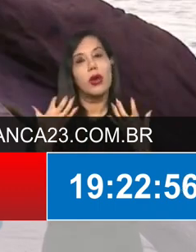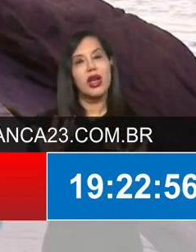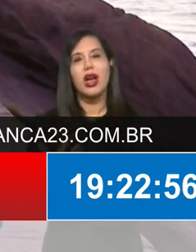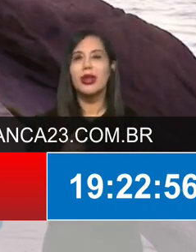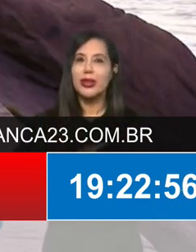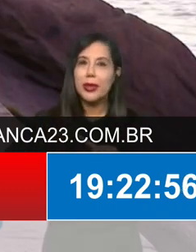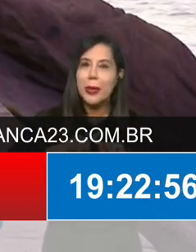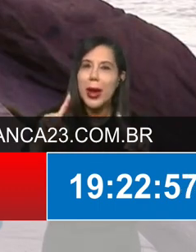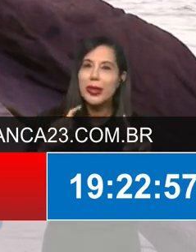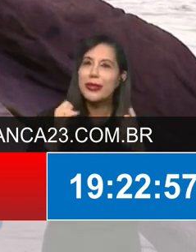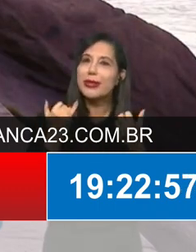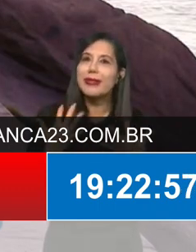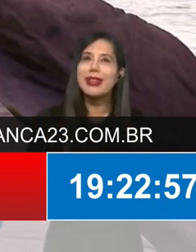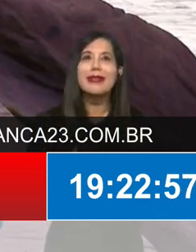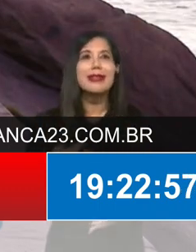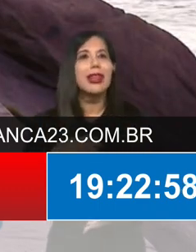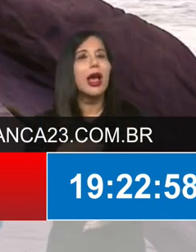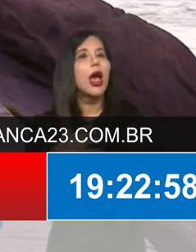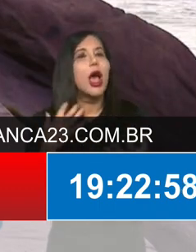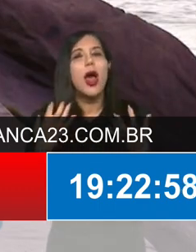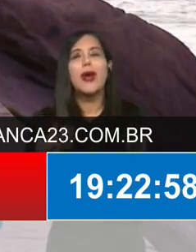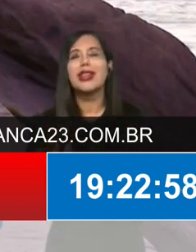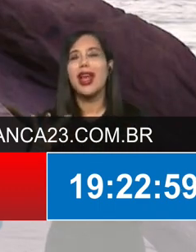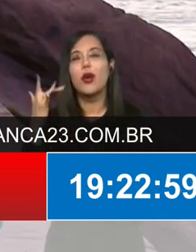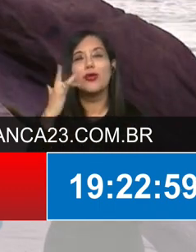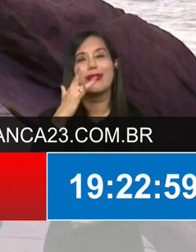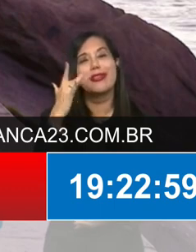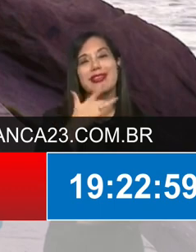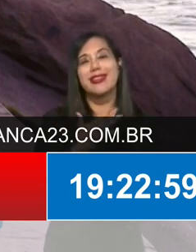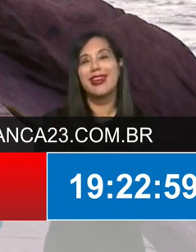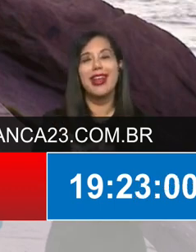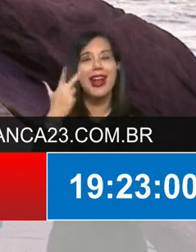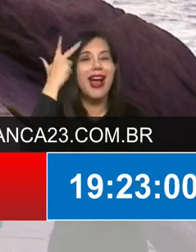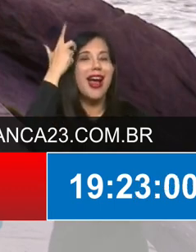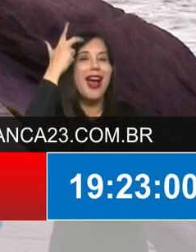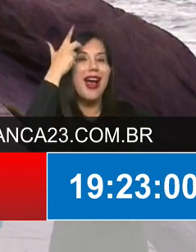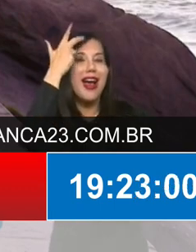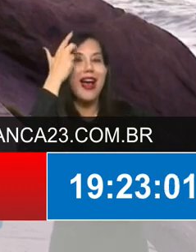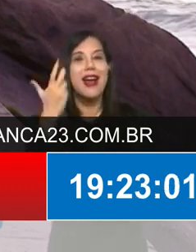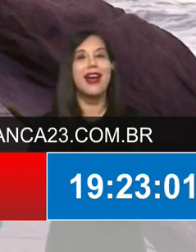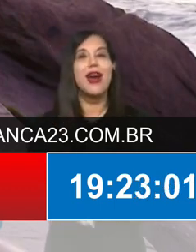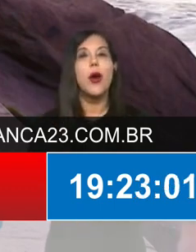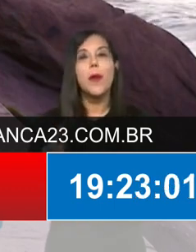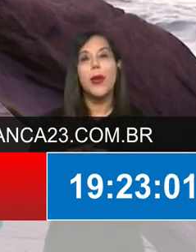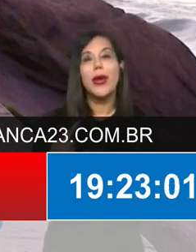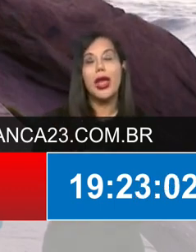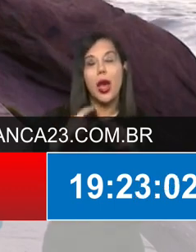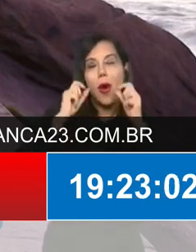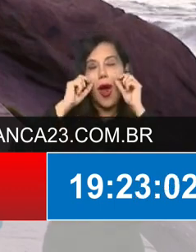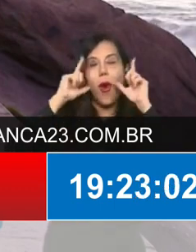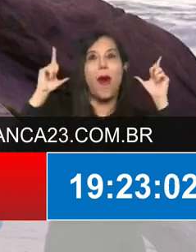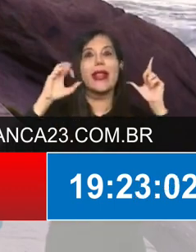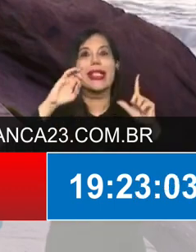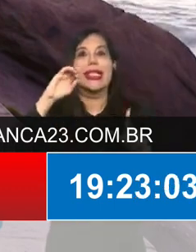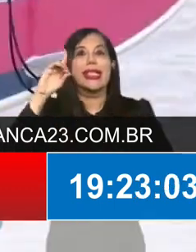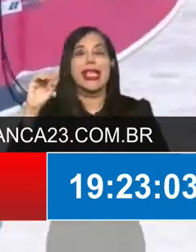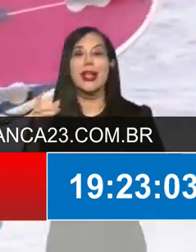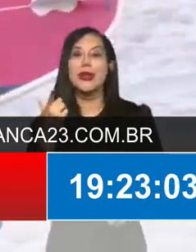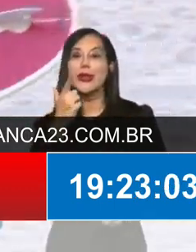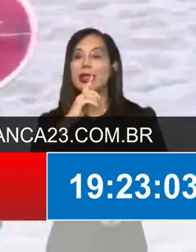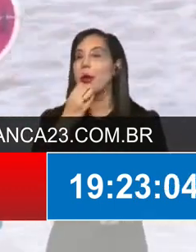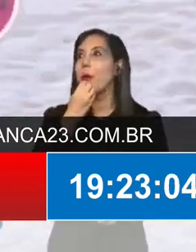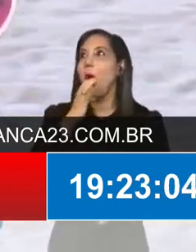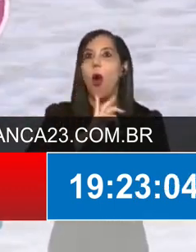é aquele cansaço gratificante, entendeu? E saber que você acordou cedo, ganhou o dia.